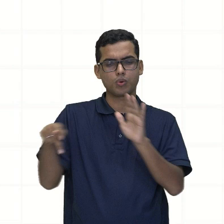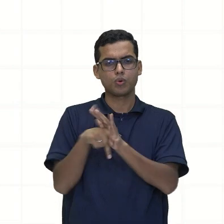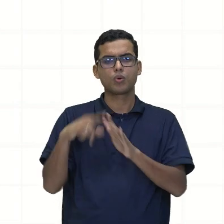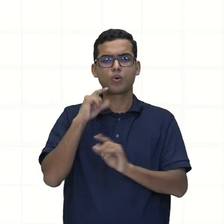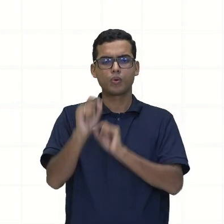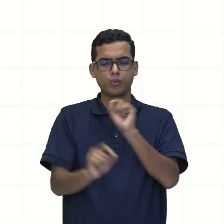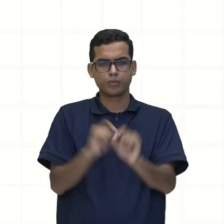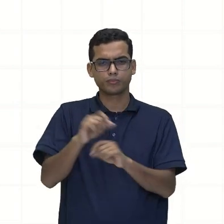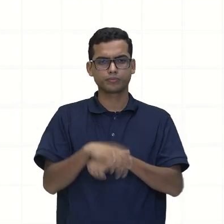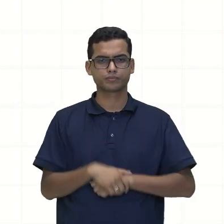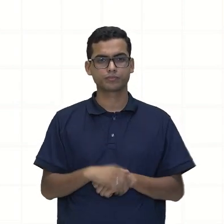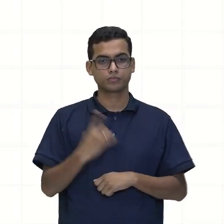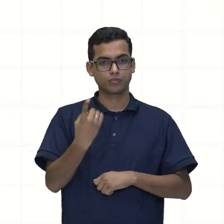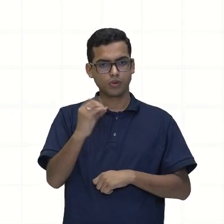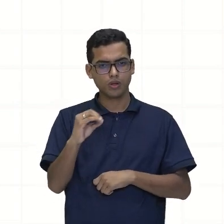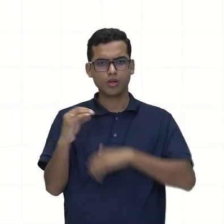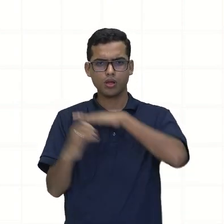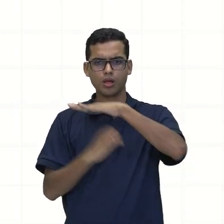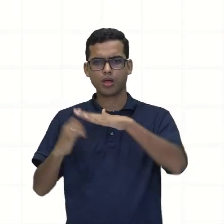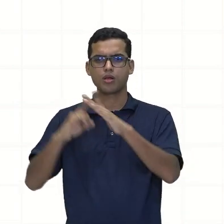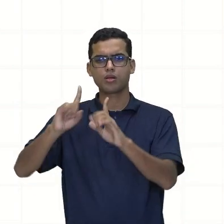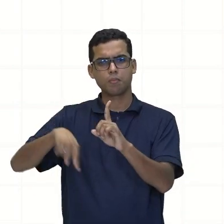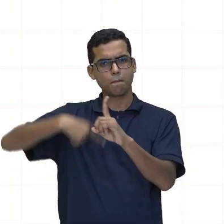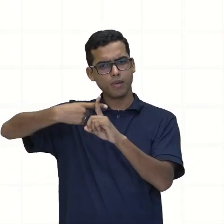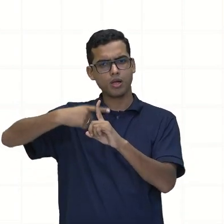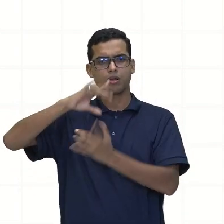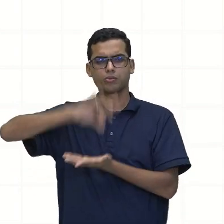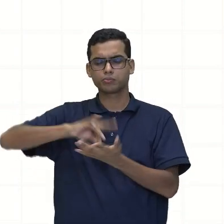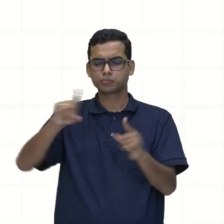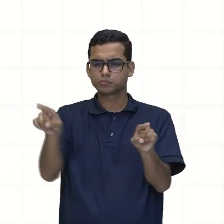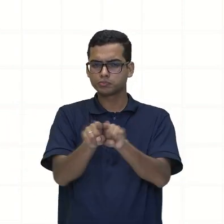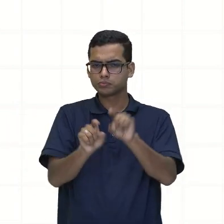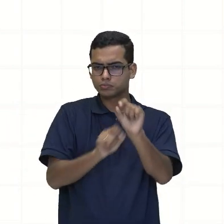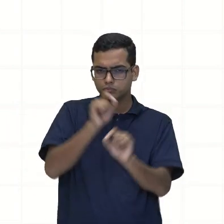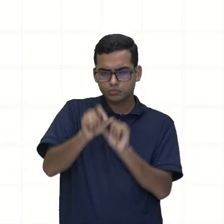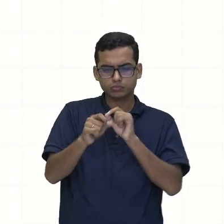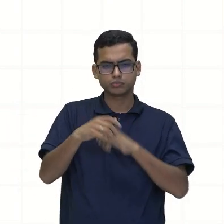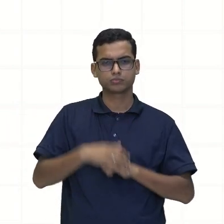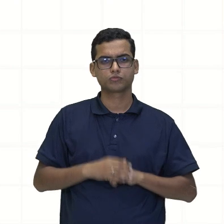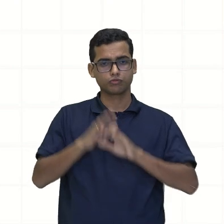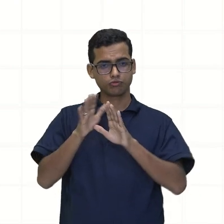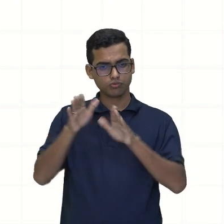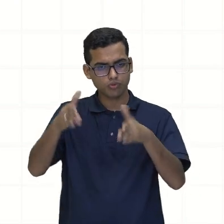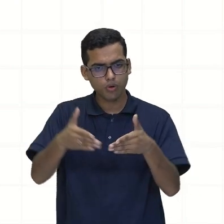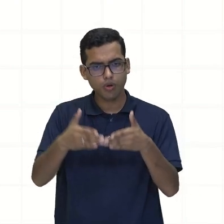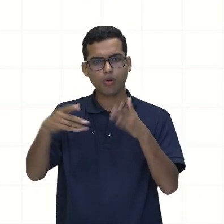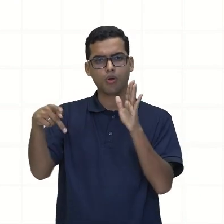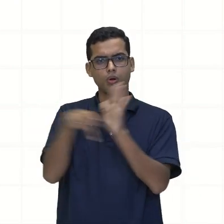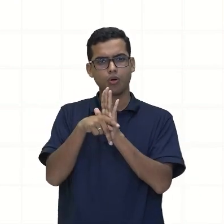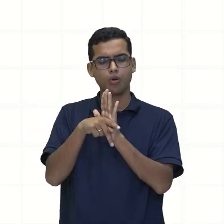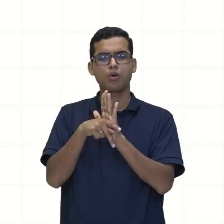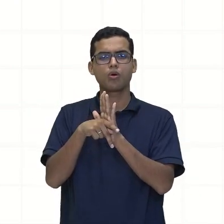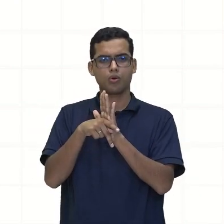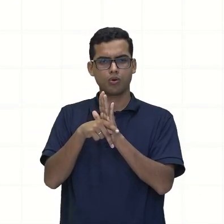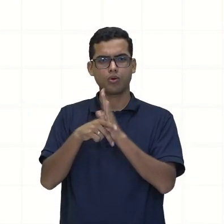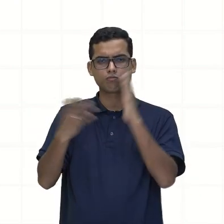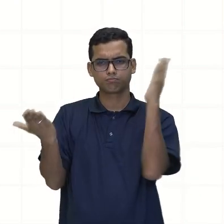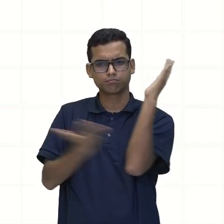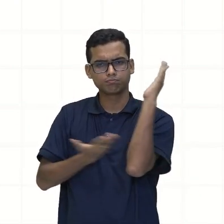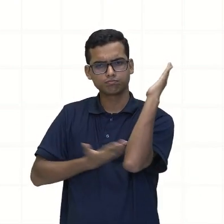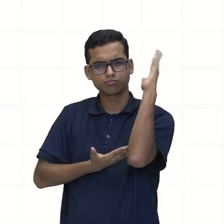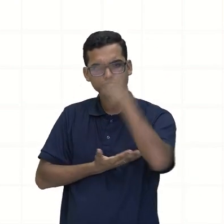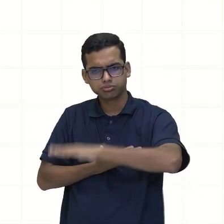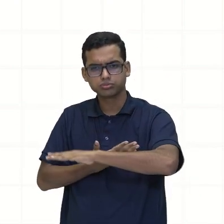mais de 10 indústrias que estão voltadas para a fabricação de produtos de madeiras, também nas